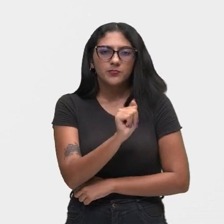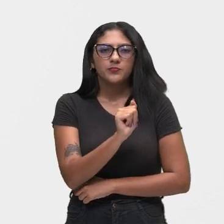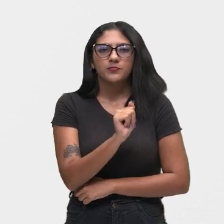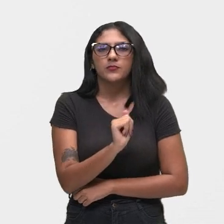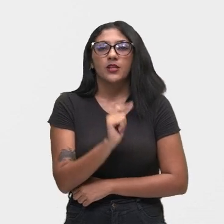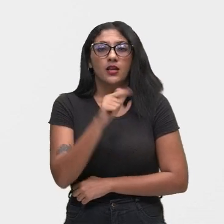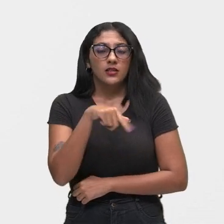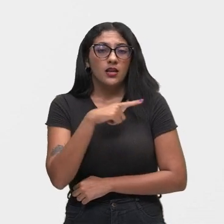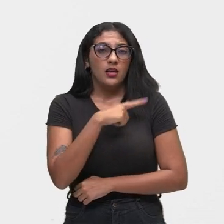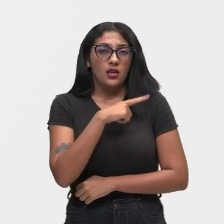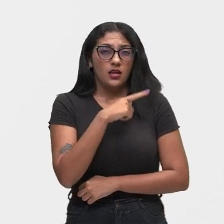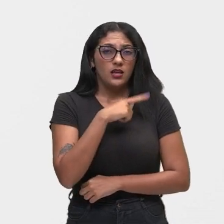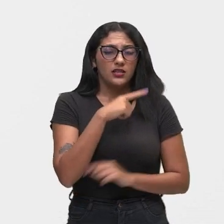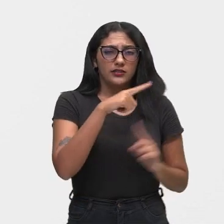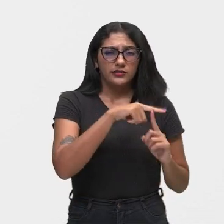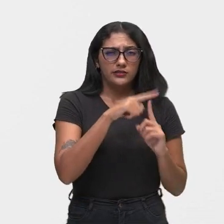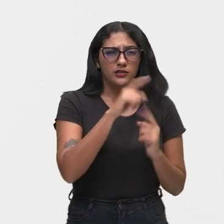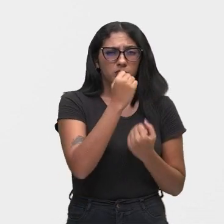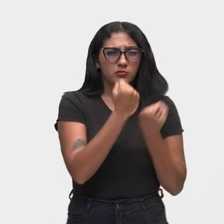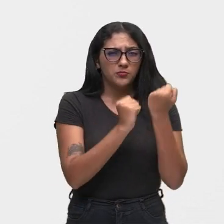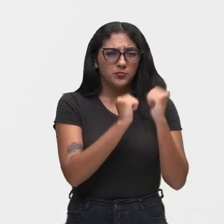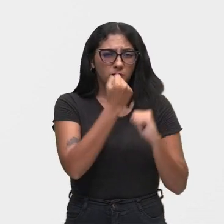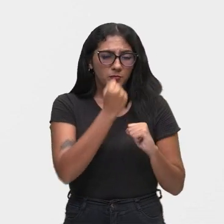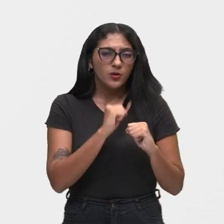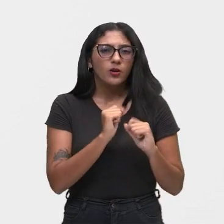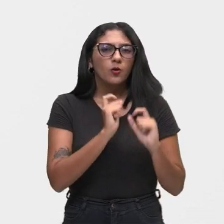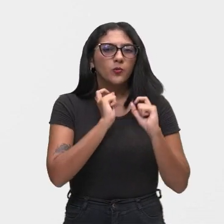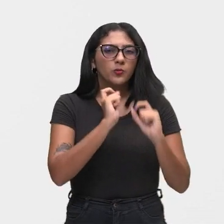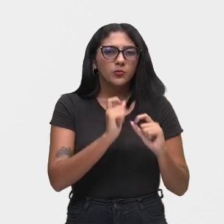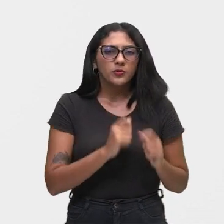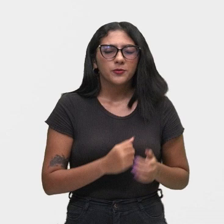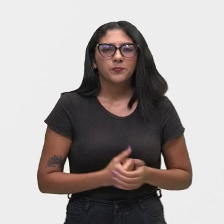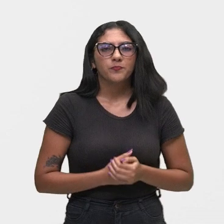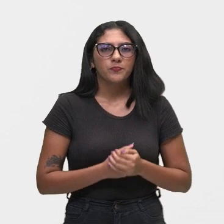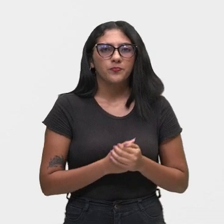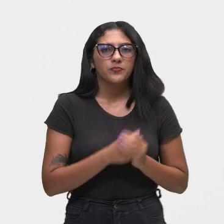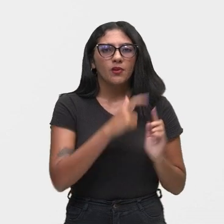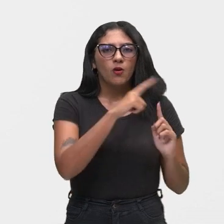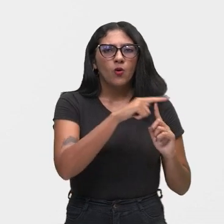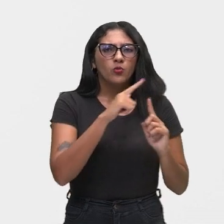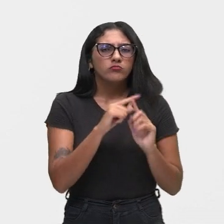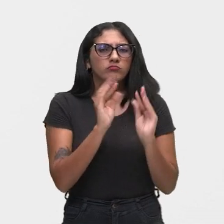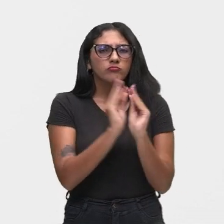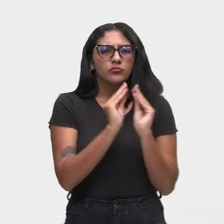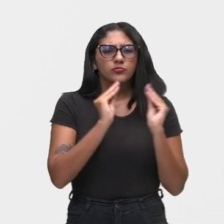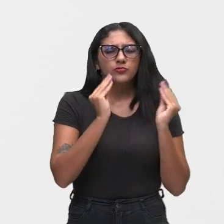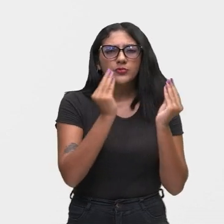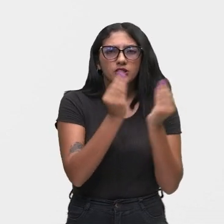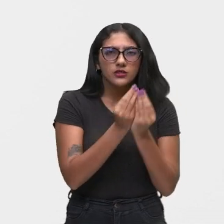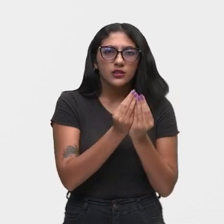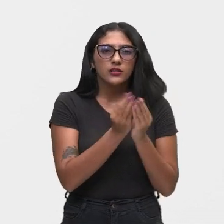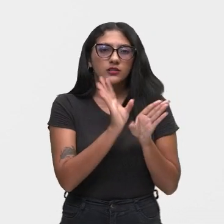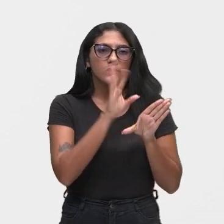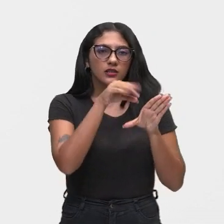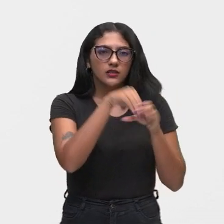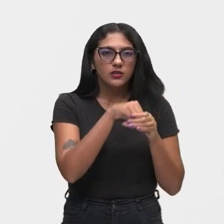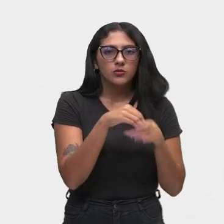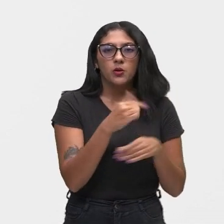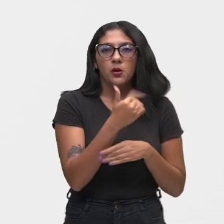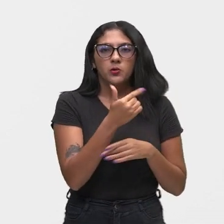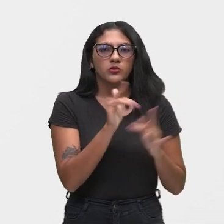nessas máquinas, nesse tipo de combustão externa, as máquinas, o fluido de trabalho não entra